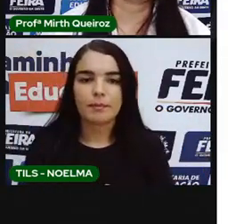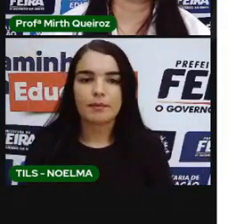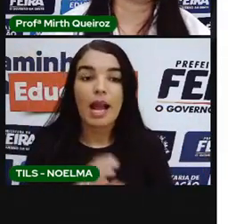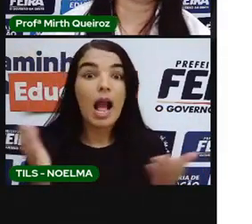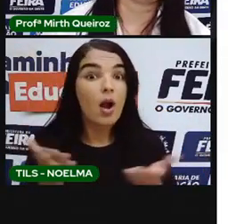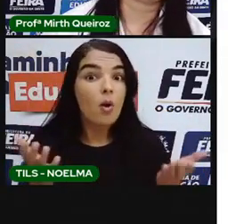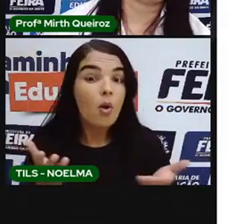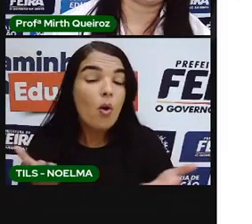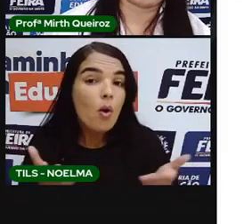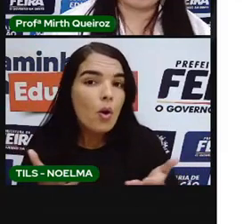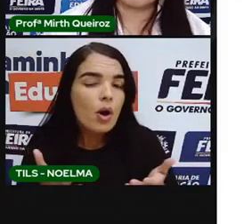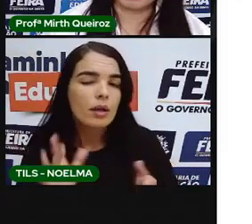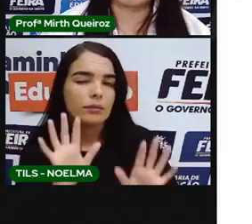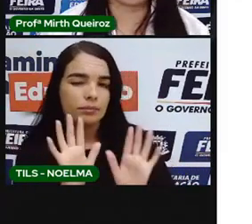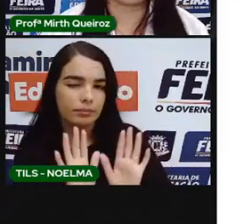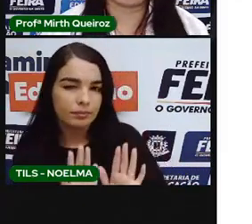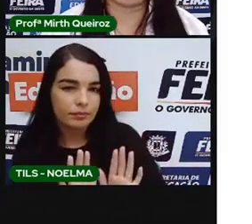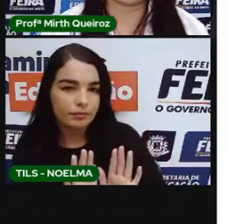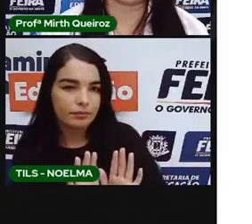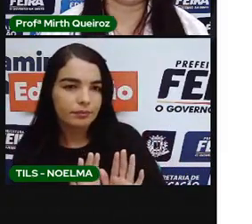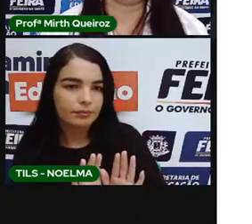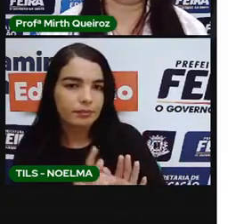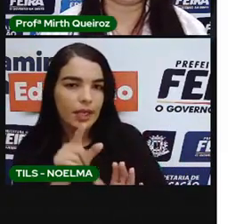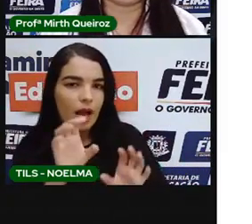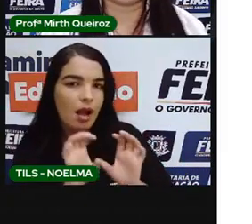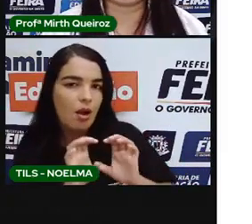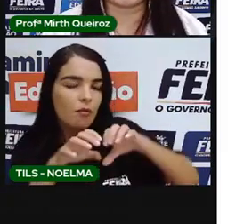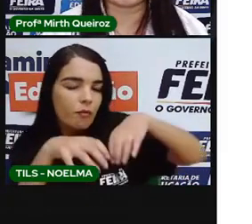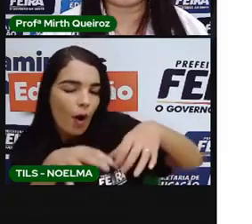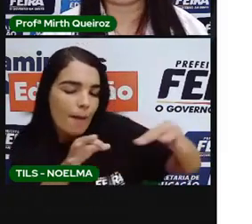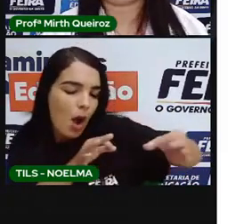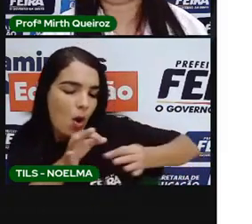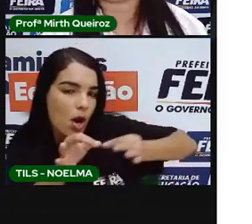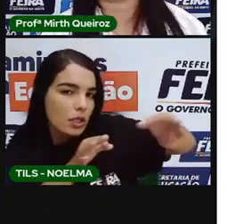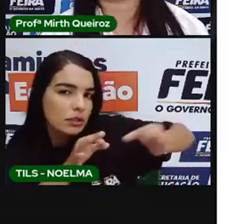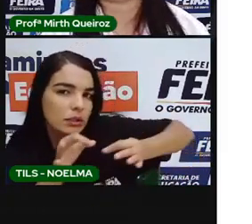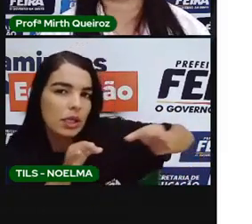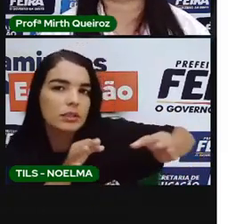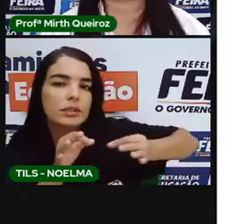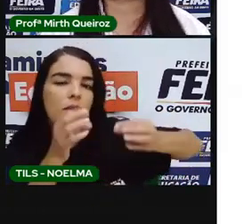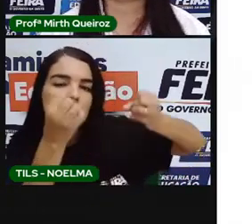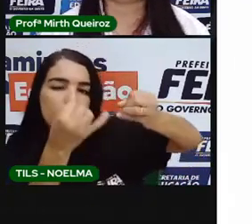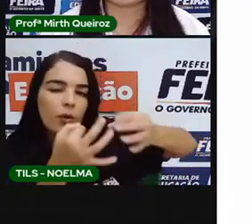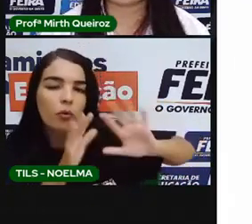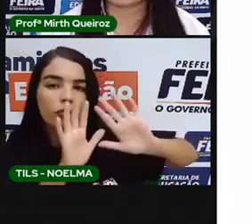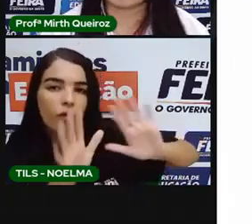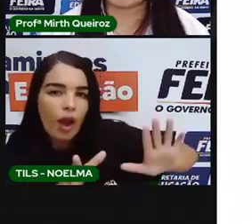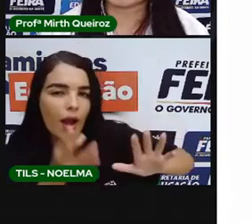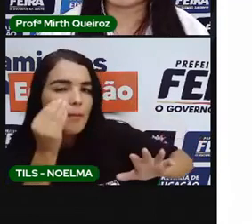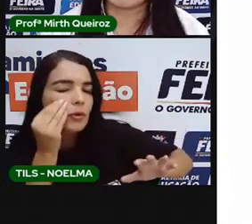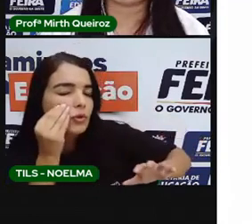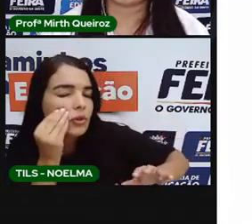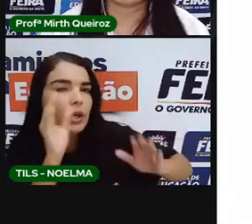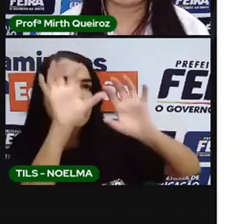E nós vamos falar agora, essa forma aí de organização que a PRO diz para vocês, como o mapa